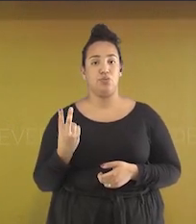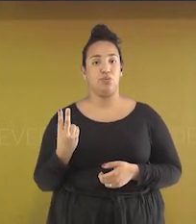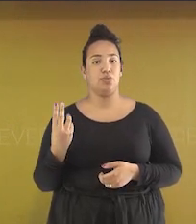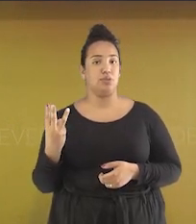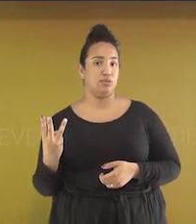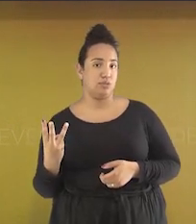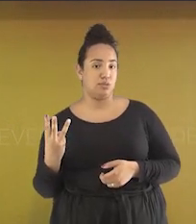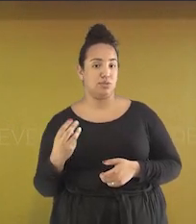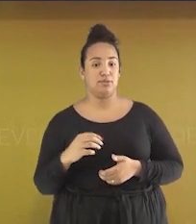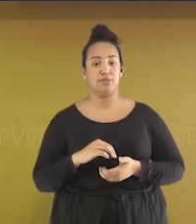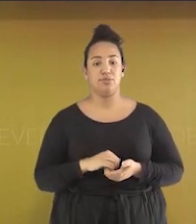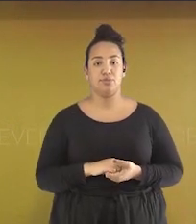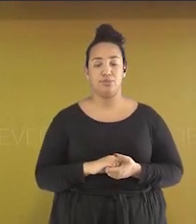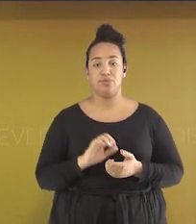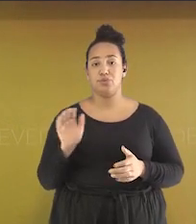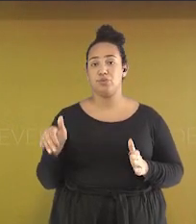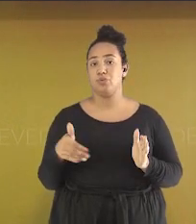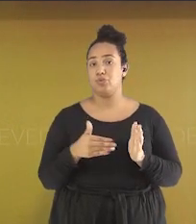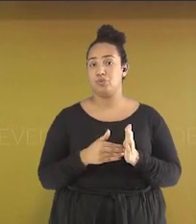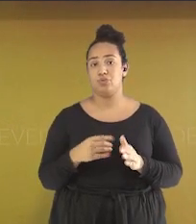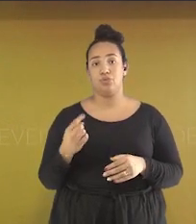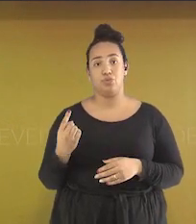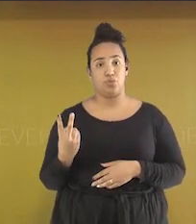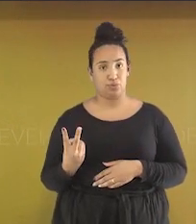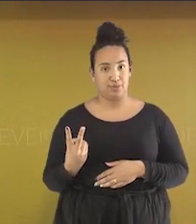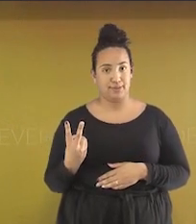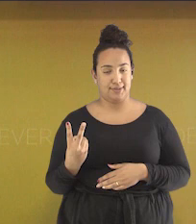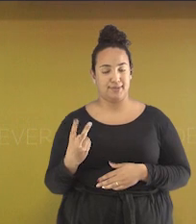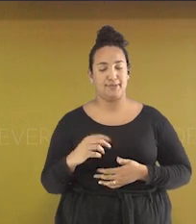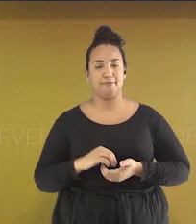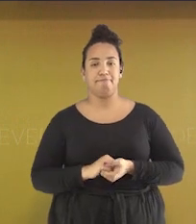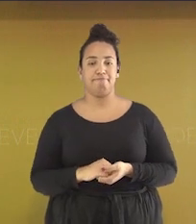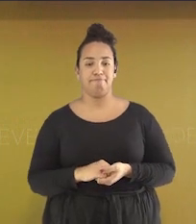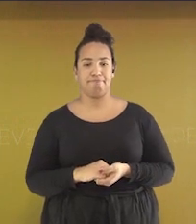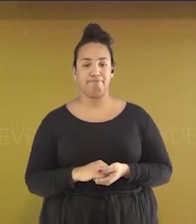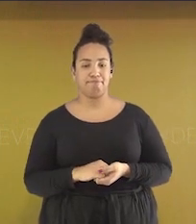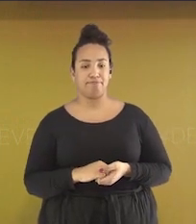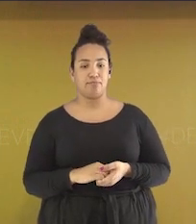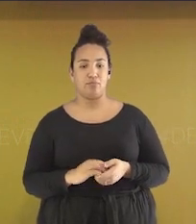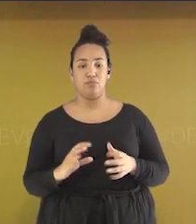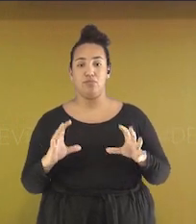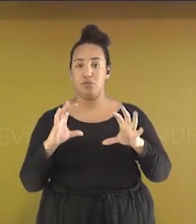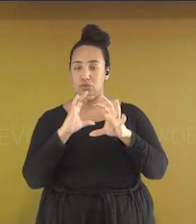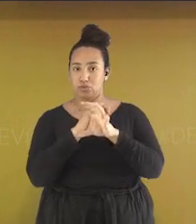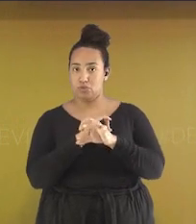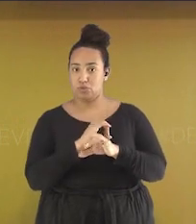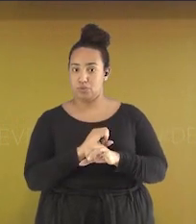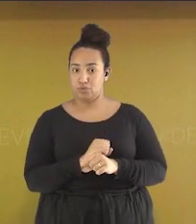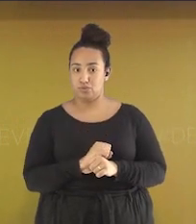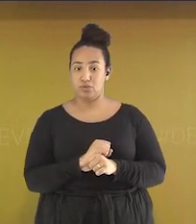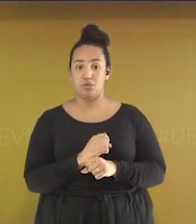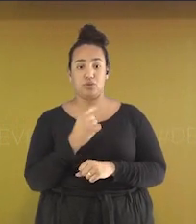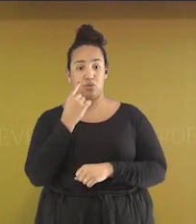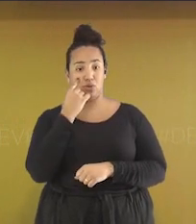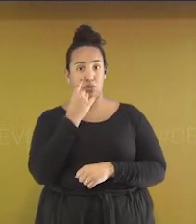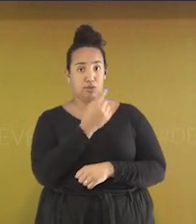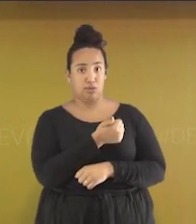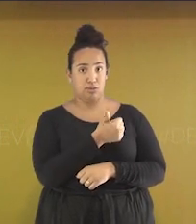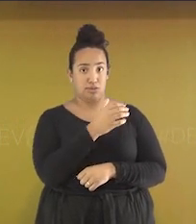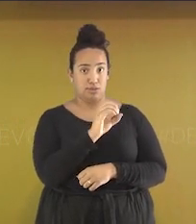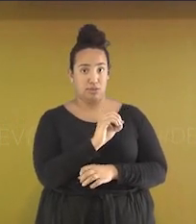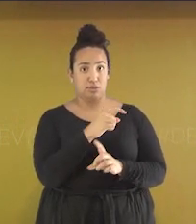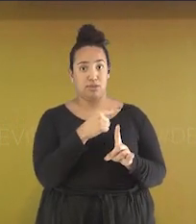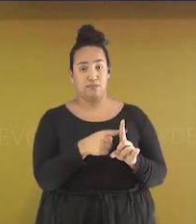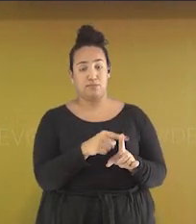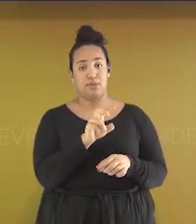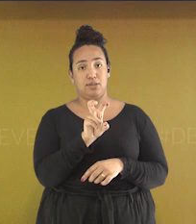terceiro, temos 1, 2, 3. E no último, temos 2 quadradinhos. Somando, nós vamos descobrir